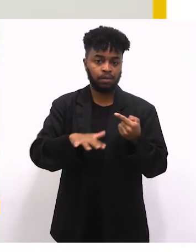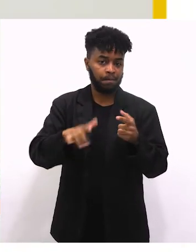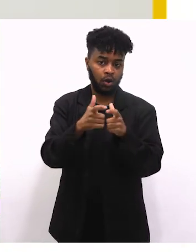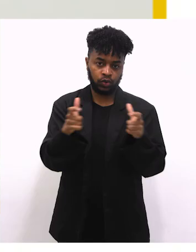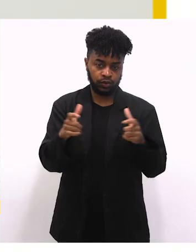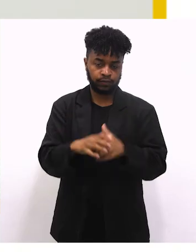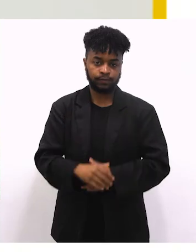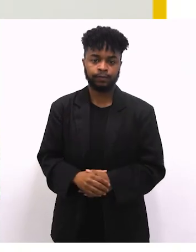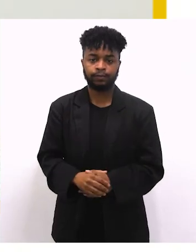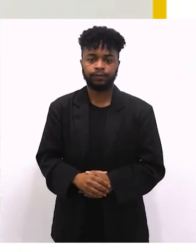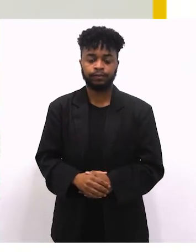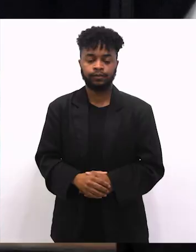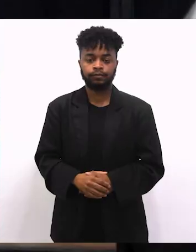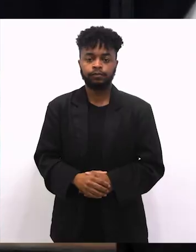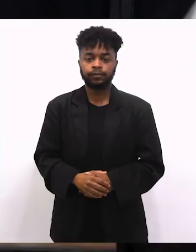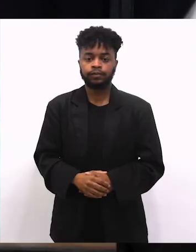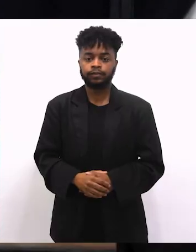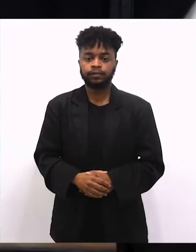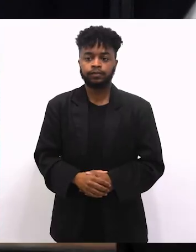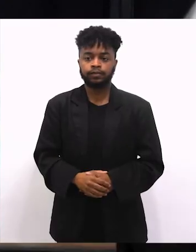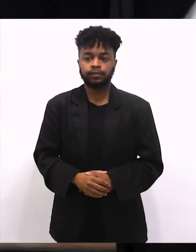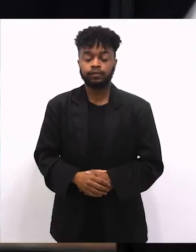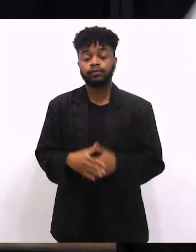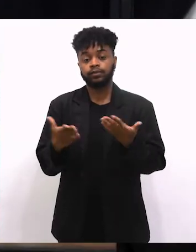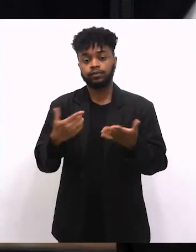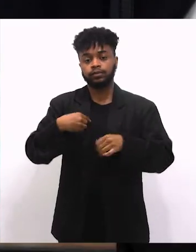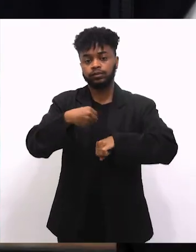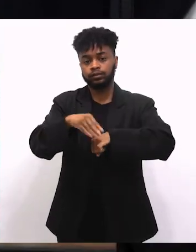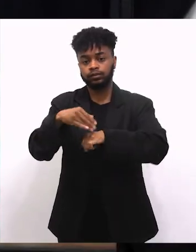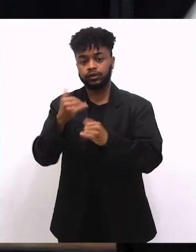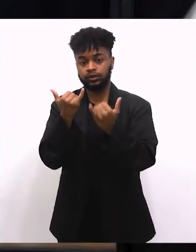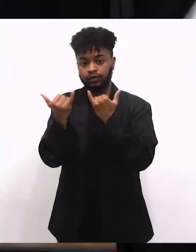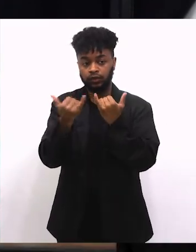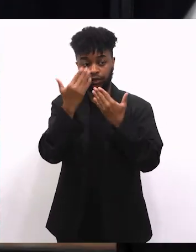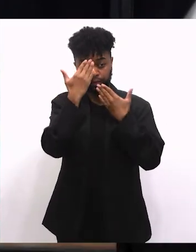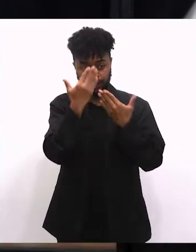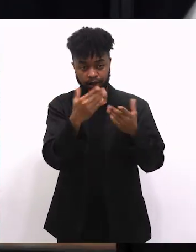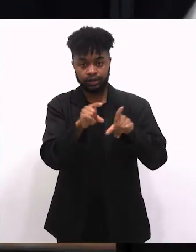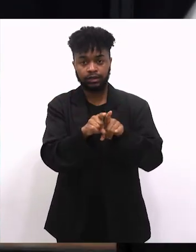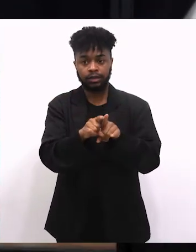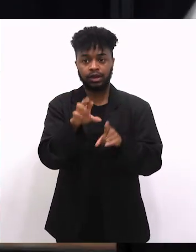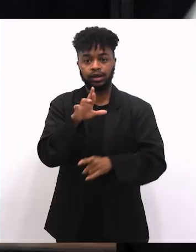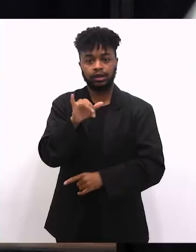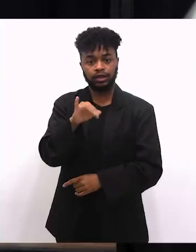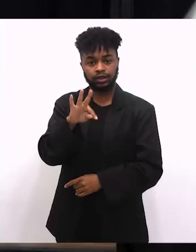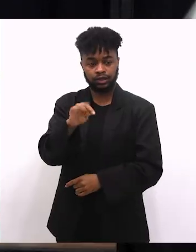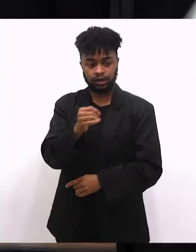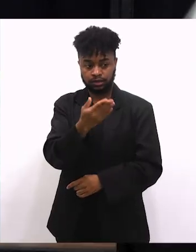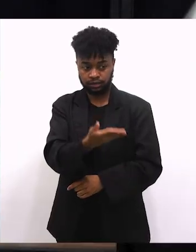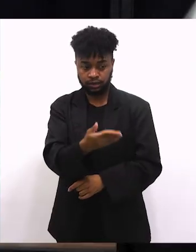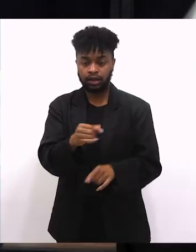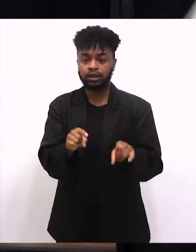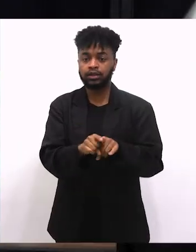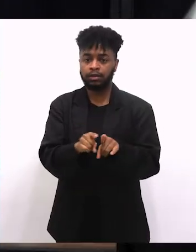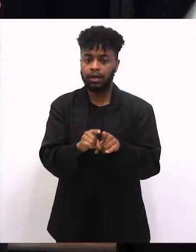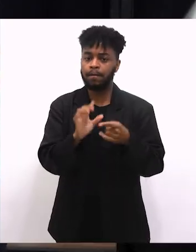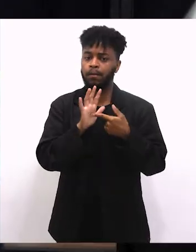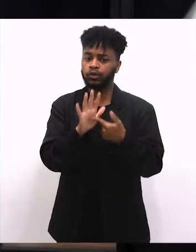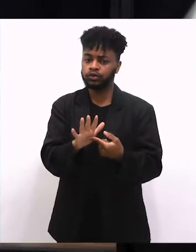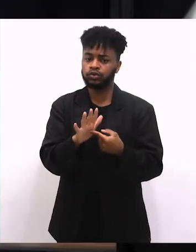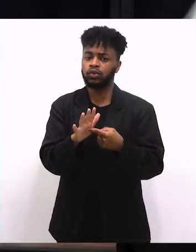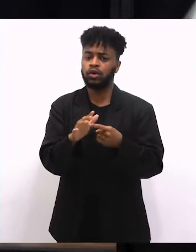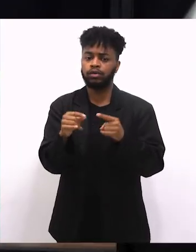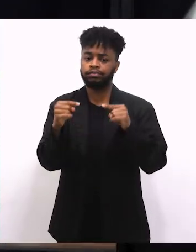nesse viés. Olha, muito bem, assim, trazer alguns dados a mais, agradecendo a doutora Rita, que inclusive